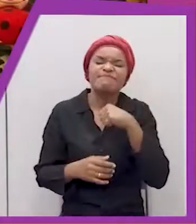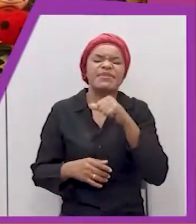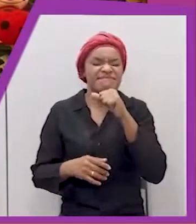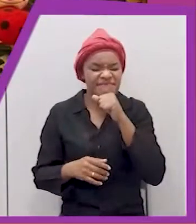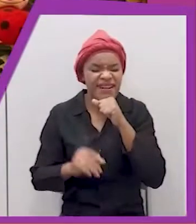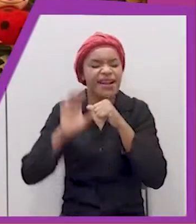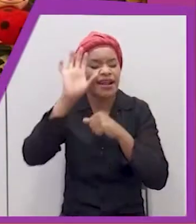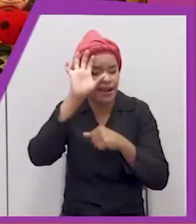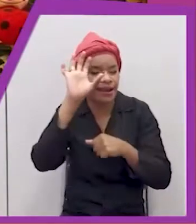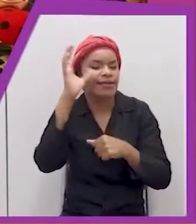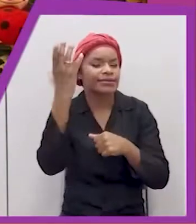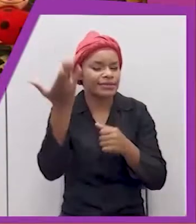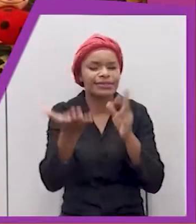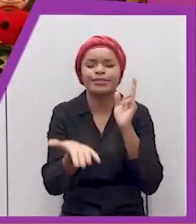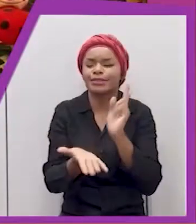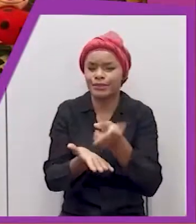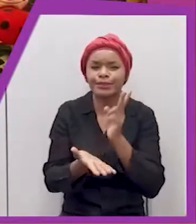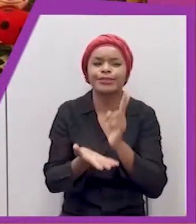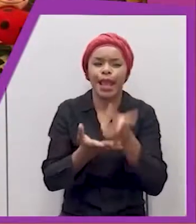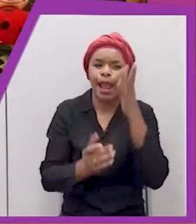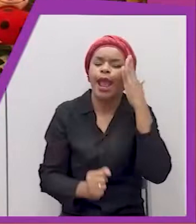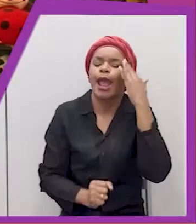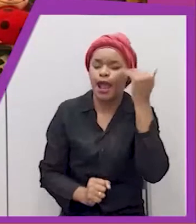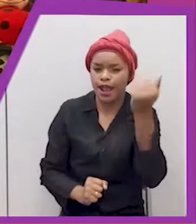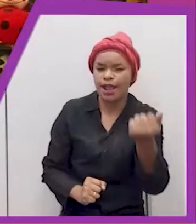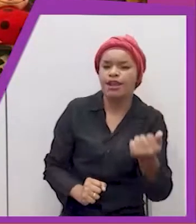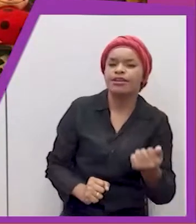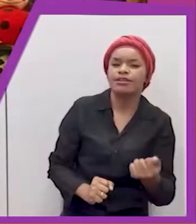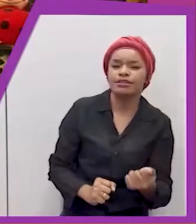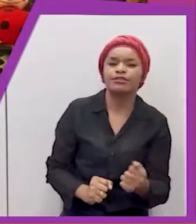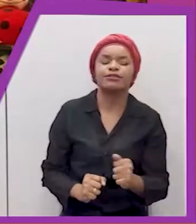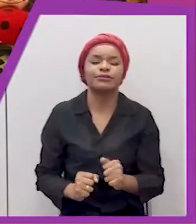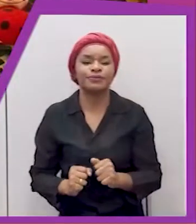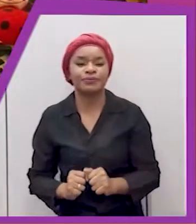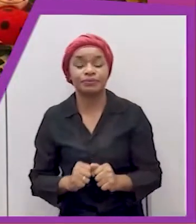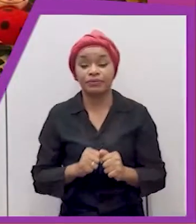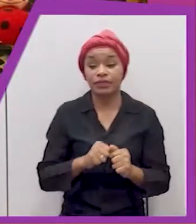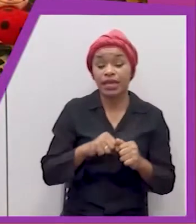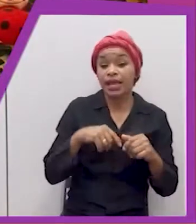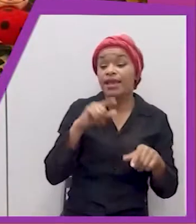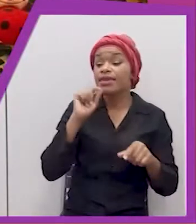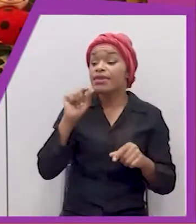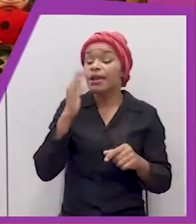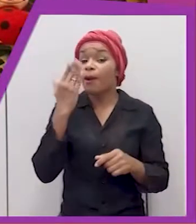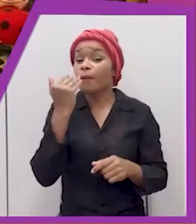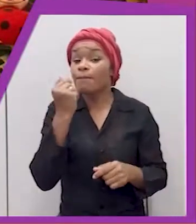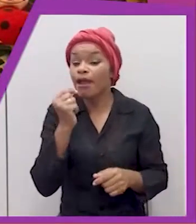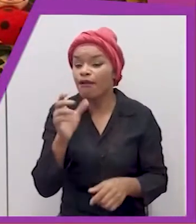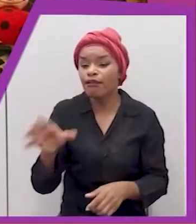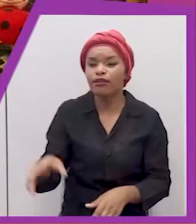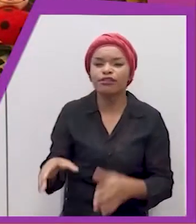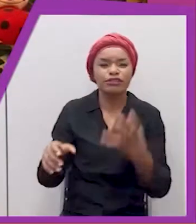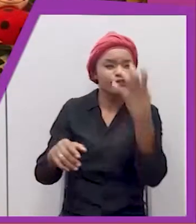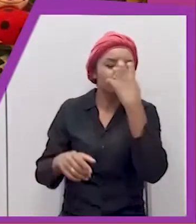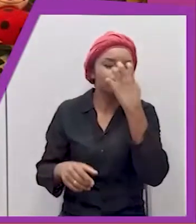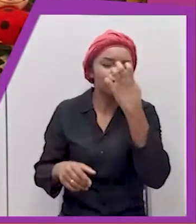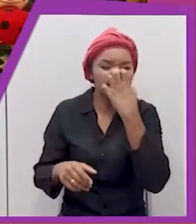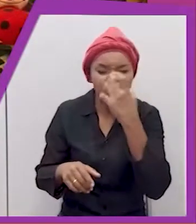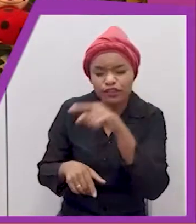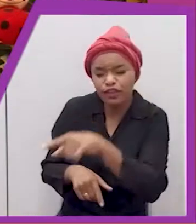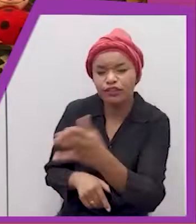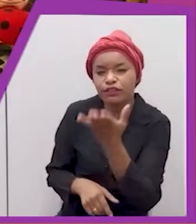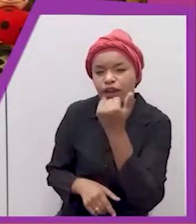o meu pão Ainda bem que a mamãe sempre tenha